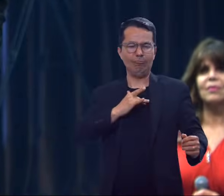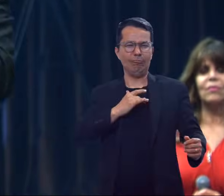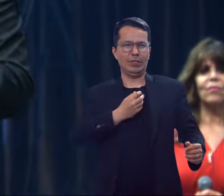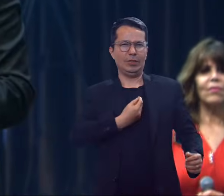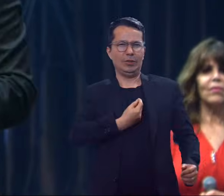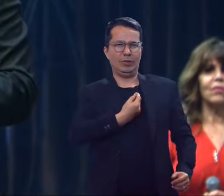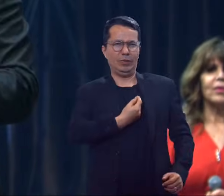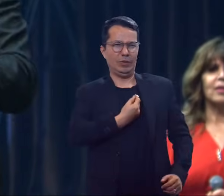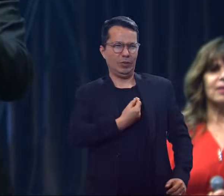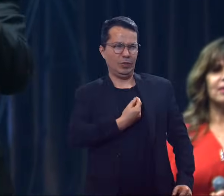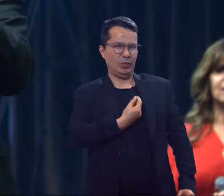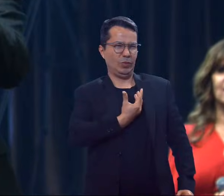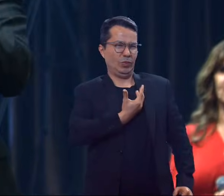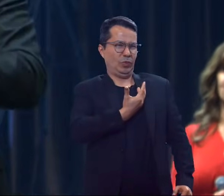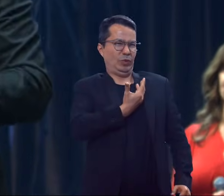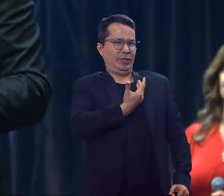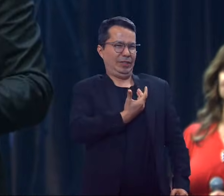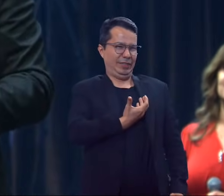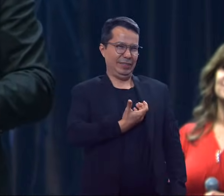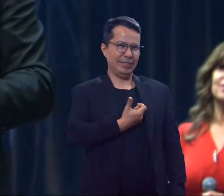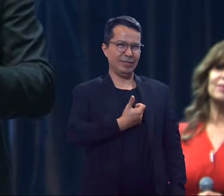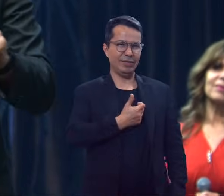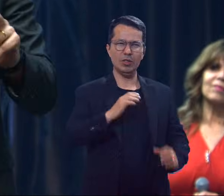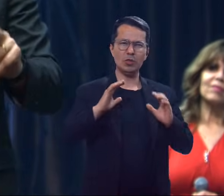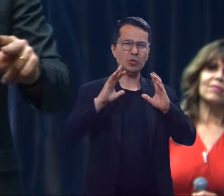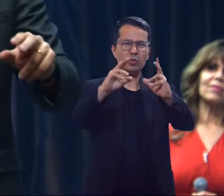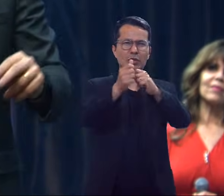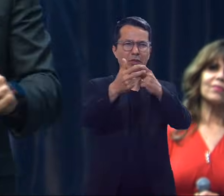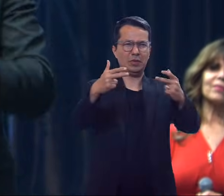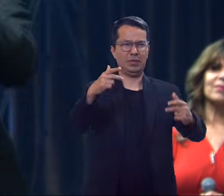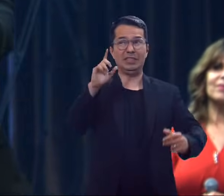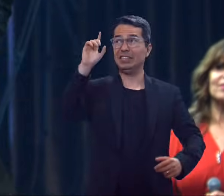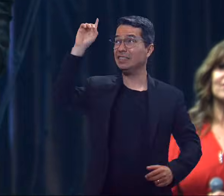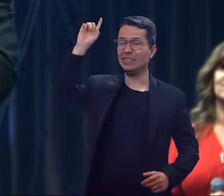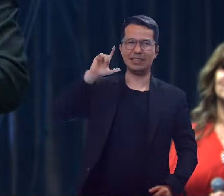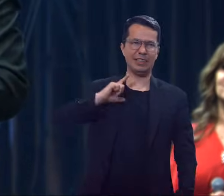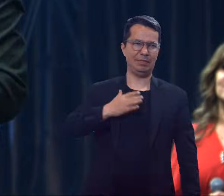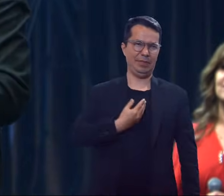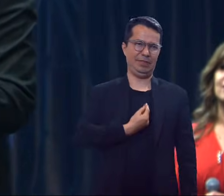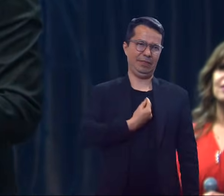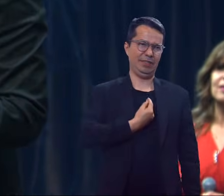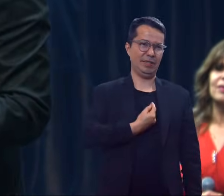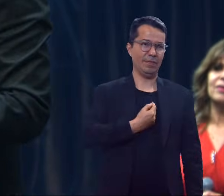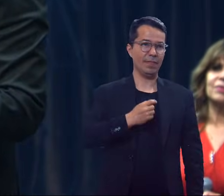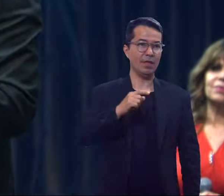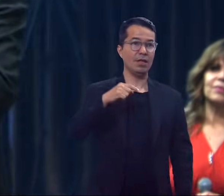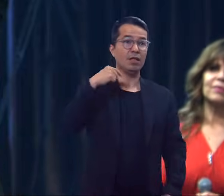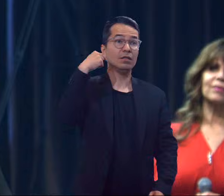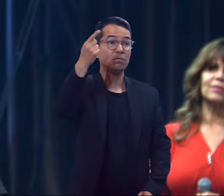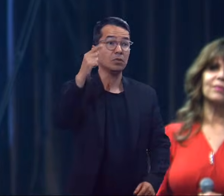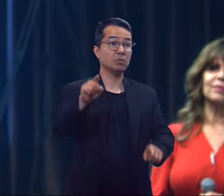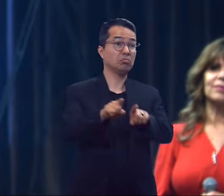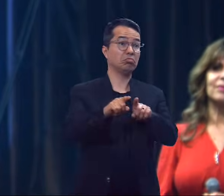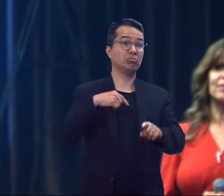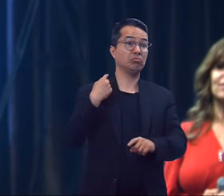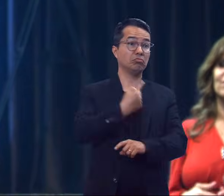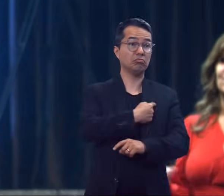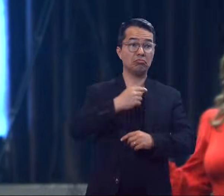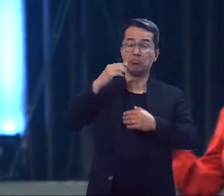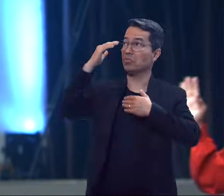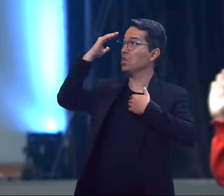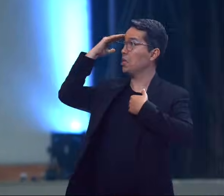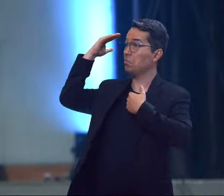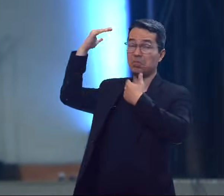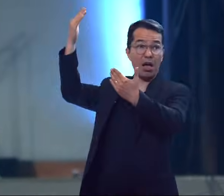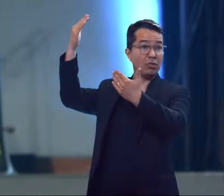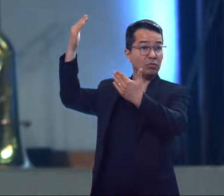tudo que o Senhor tem para a minha vida. Depois nós vamos agradecer. Quem tem motivos aqui para agradecer